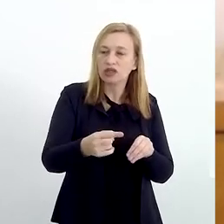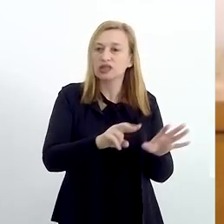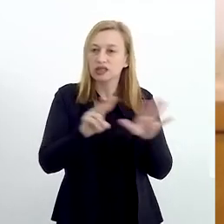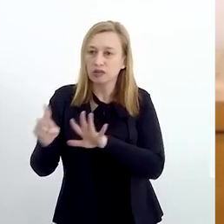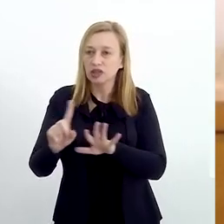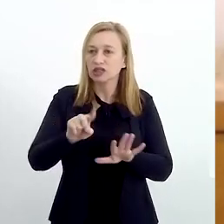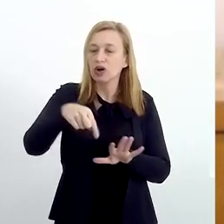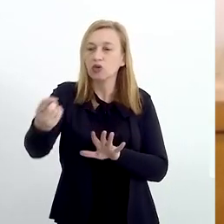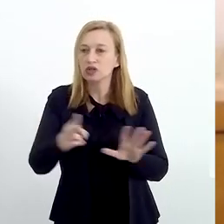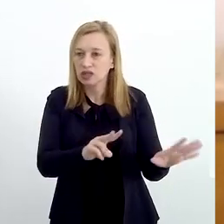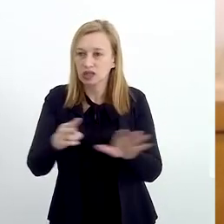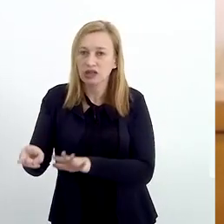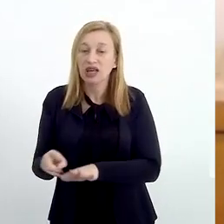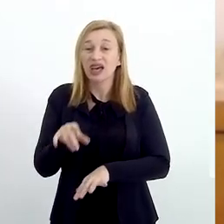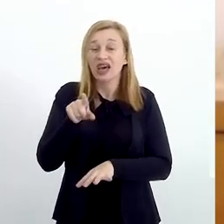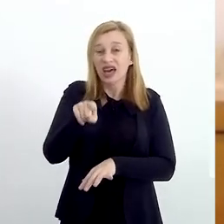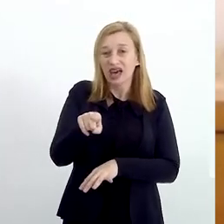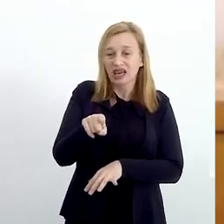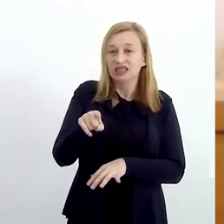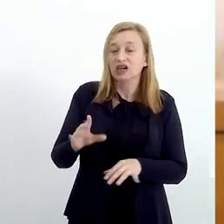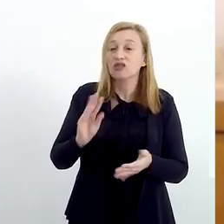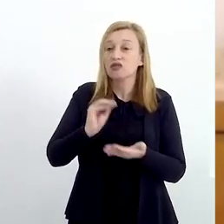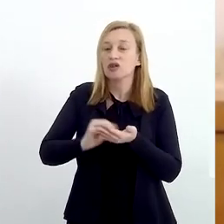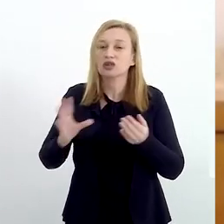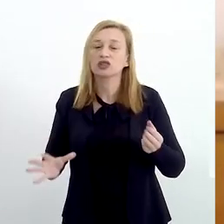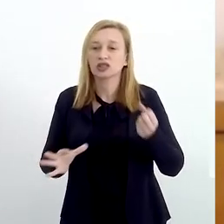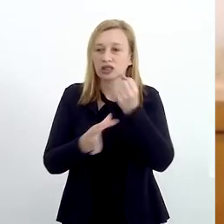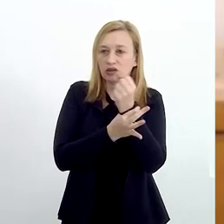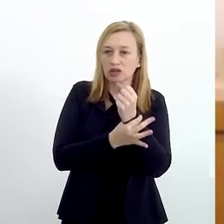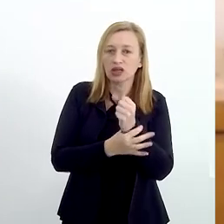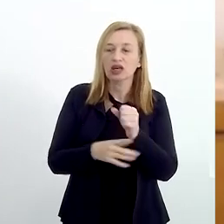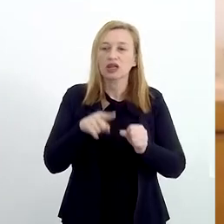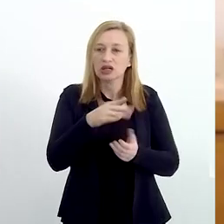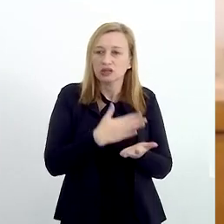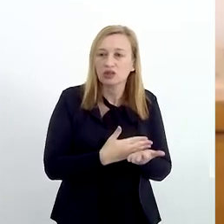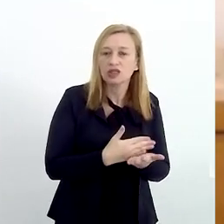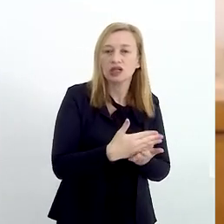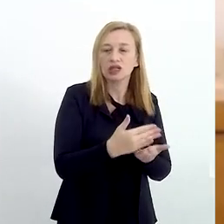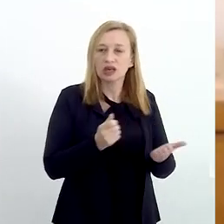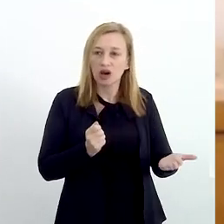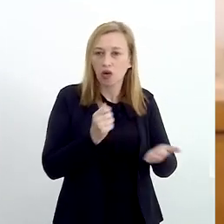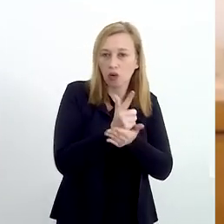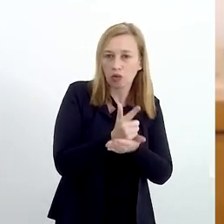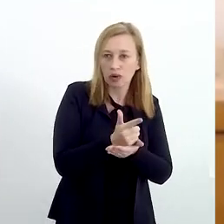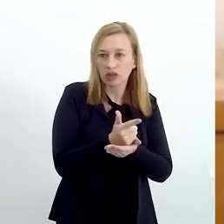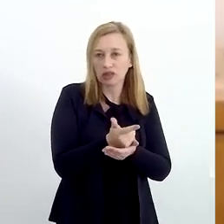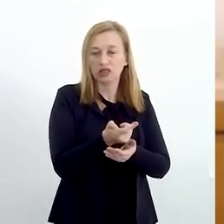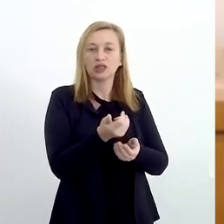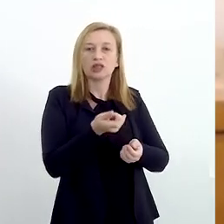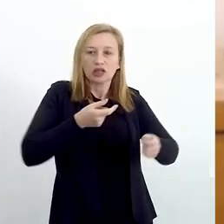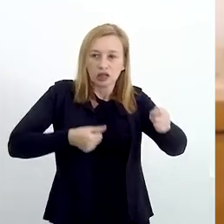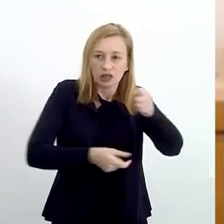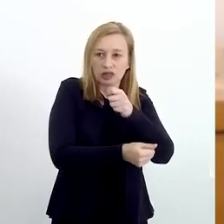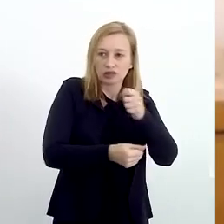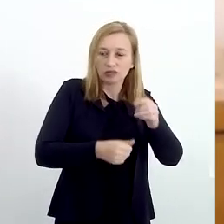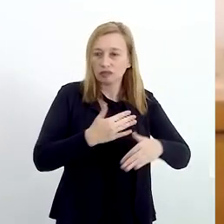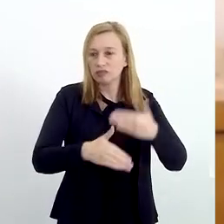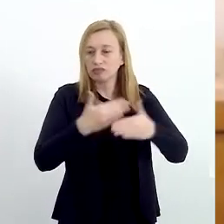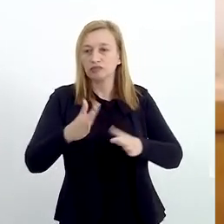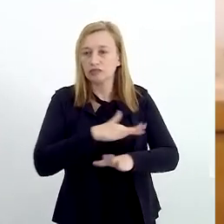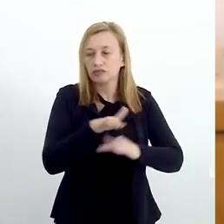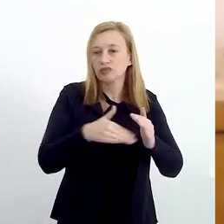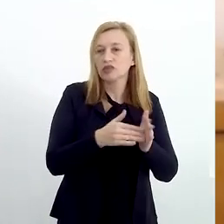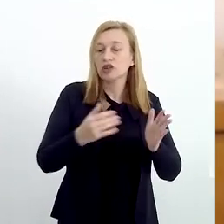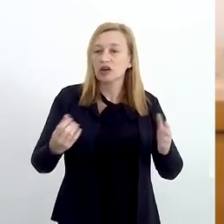no outro no outro essa insegurança lá na ponta que a principal conta comprador minha financiador do processo